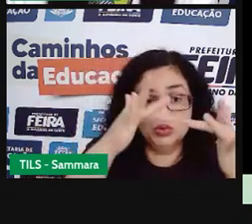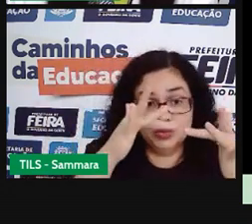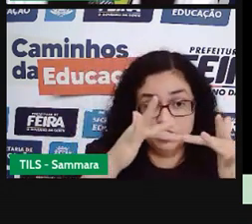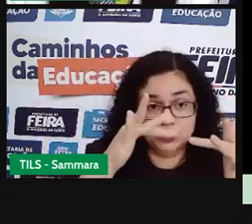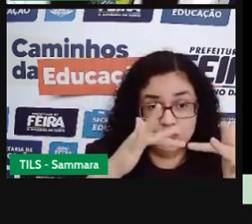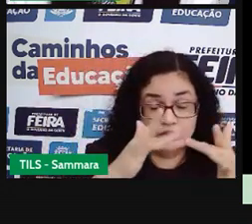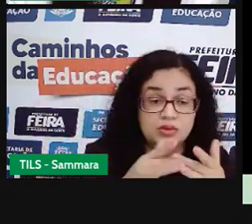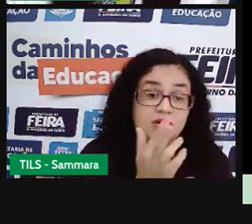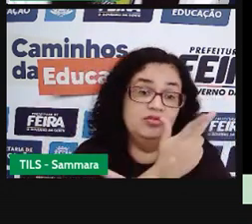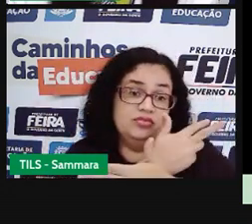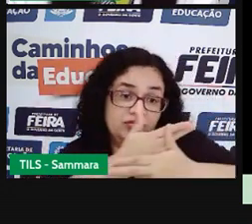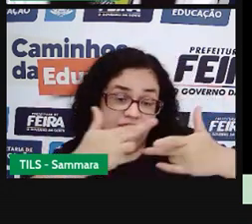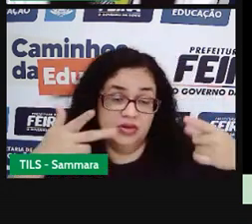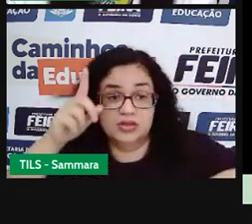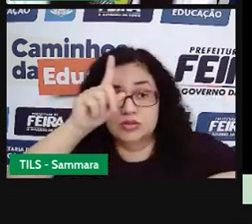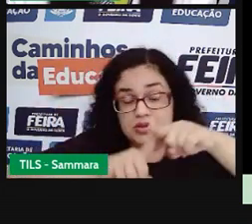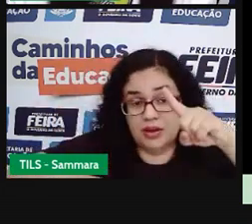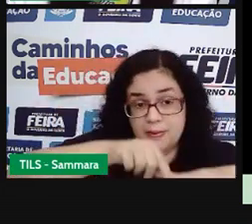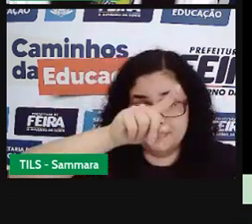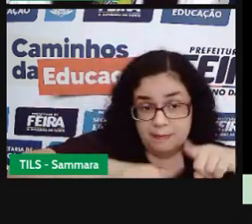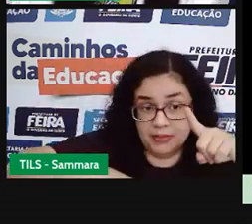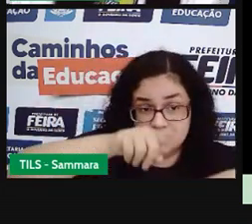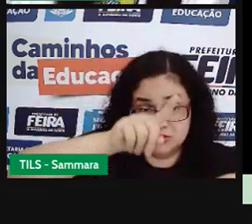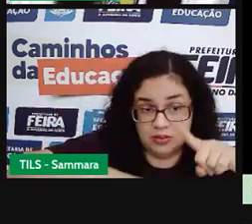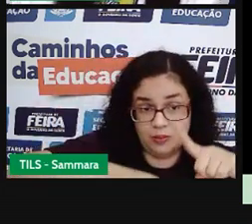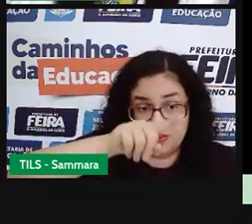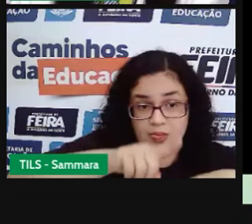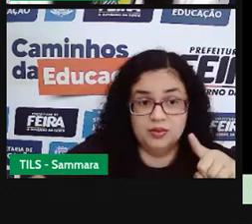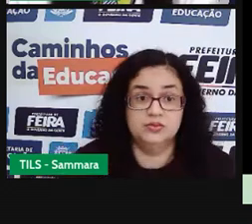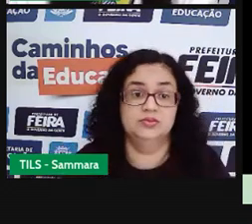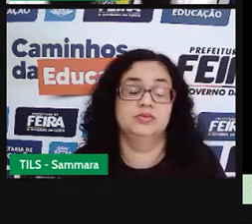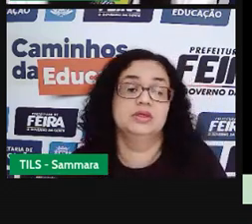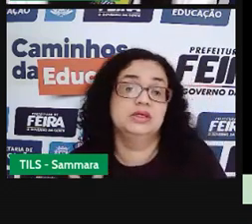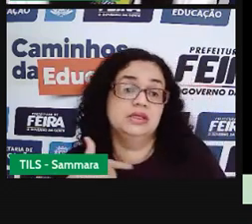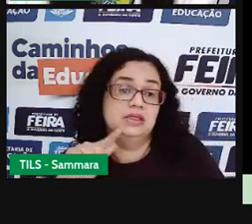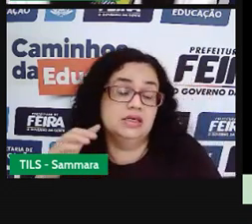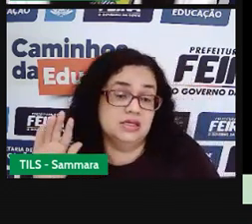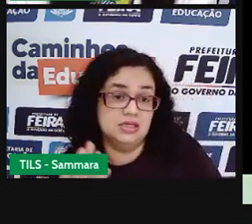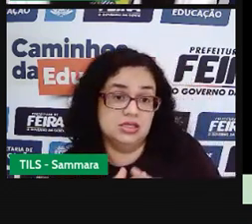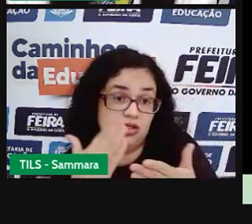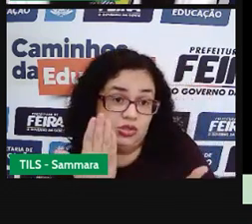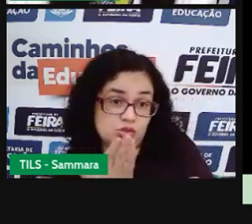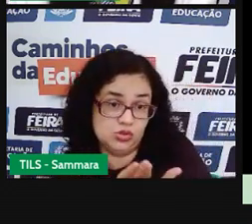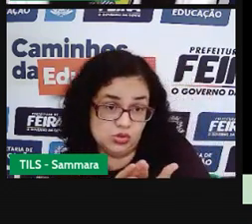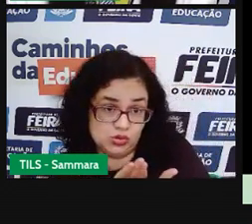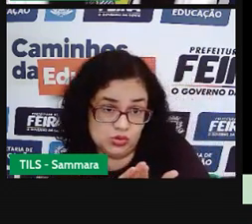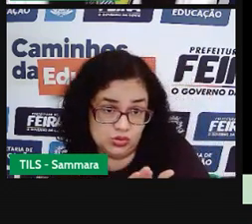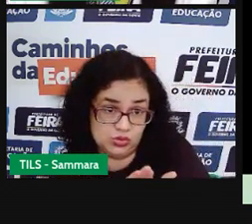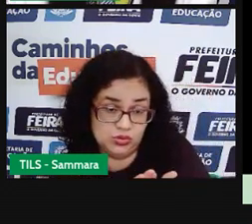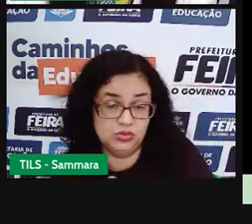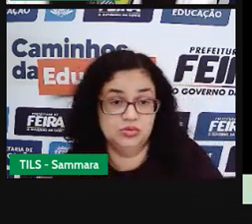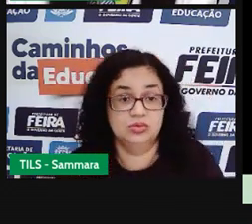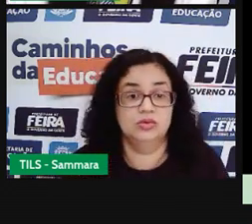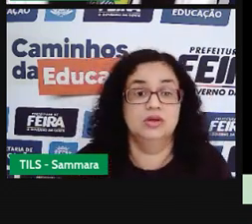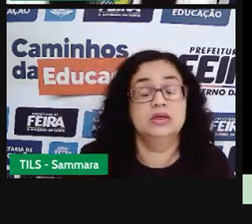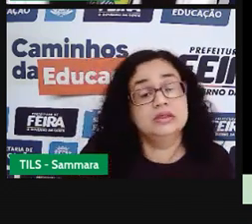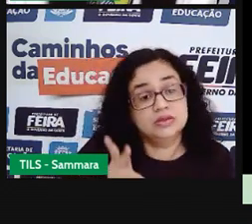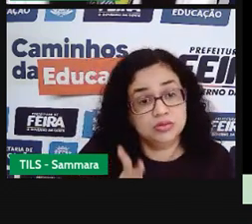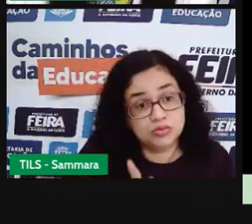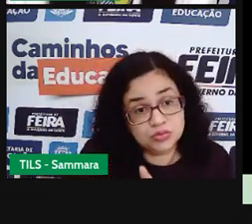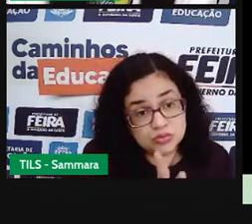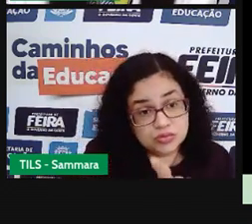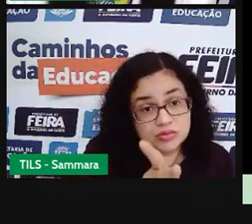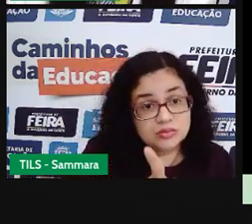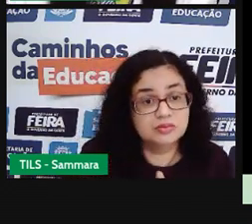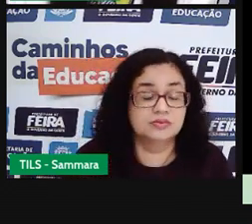um diversos materiais e teriam contato na escola estão tendo contato em casa também e assim por